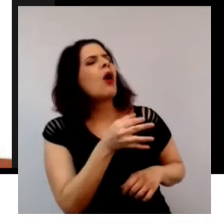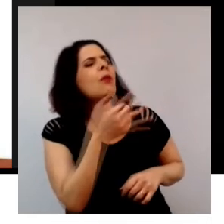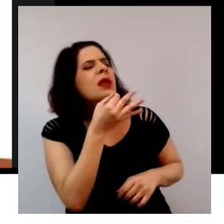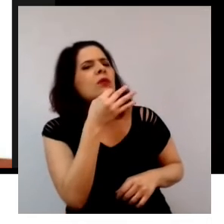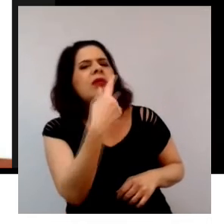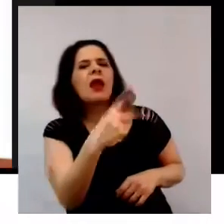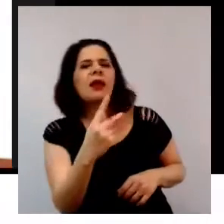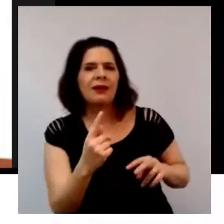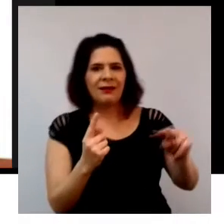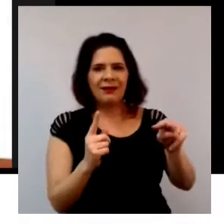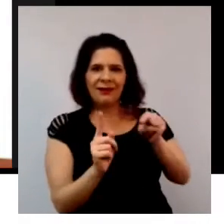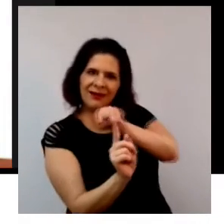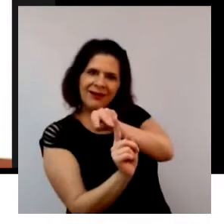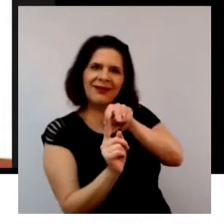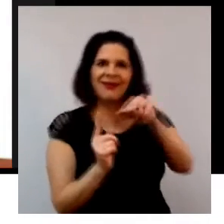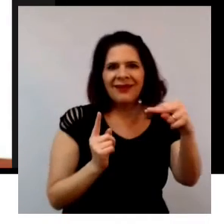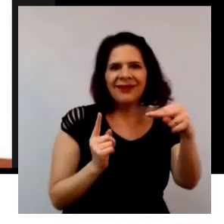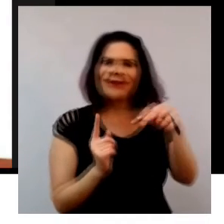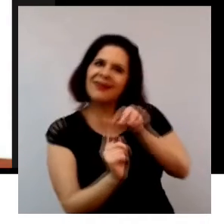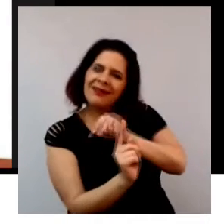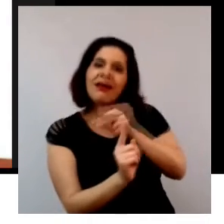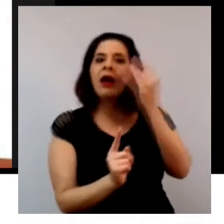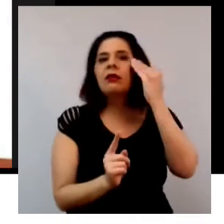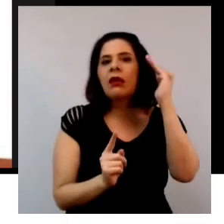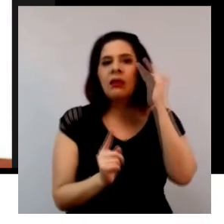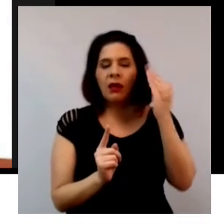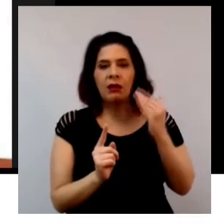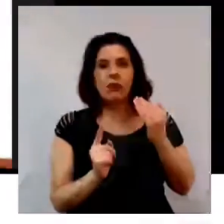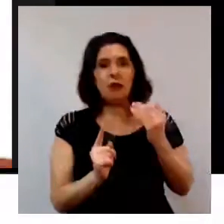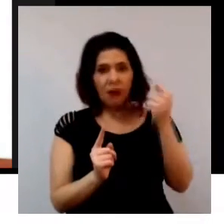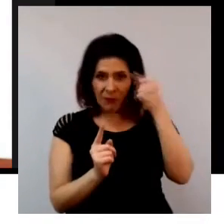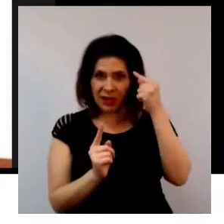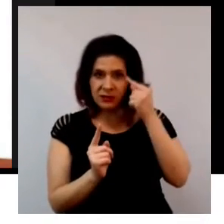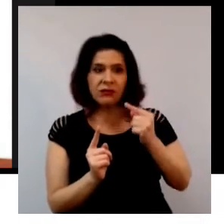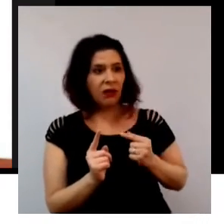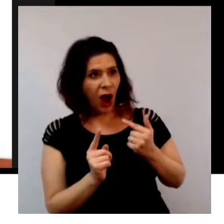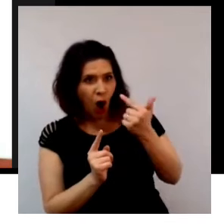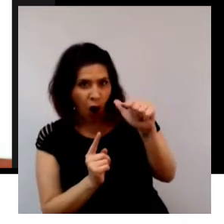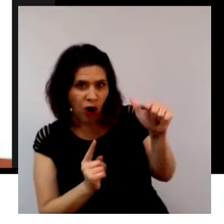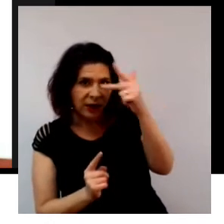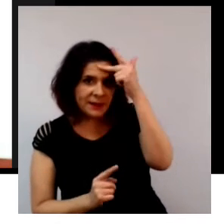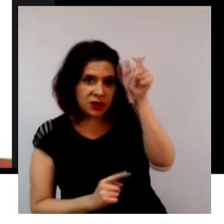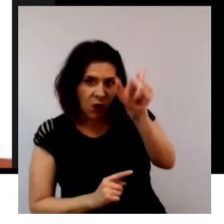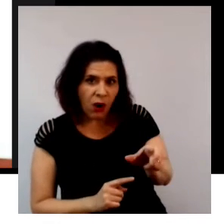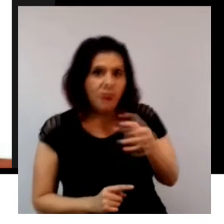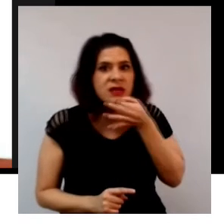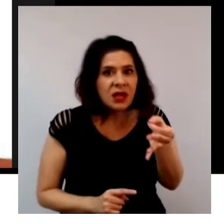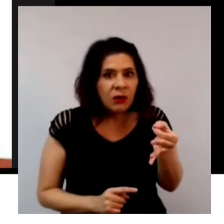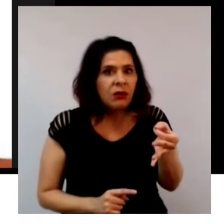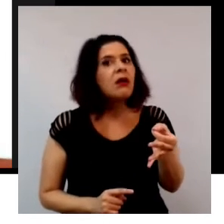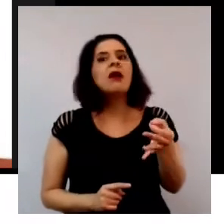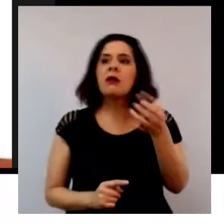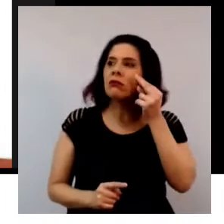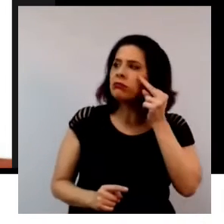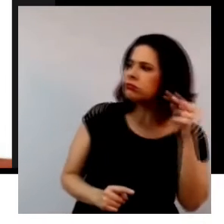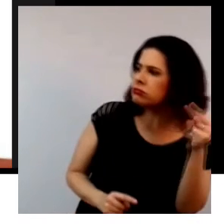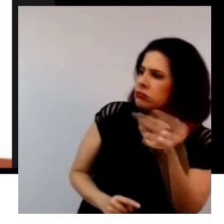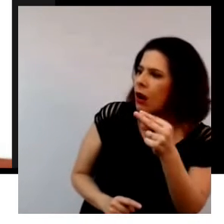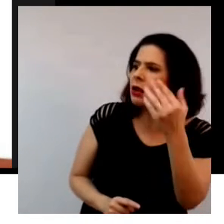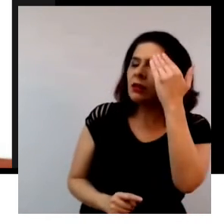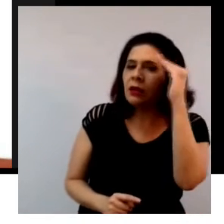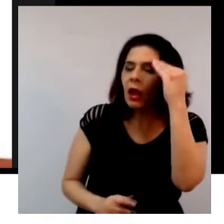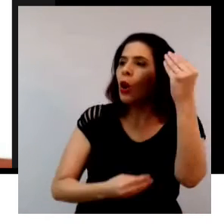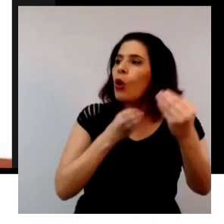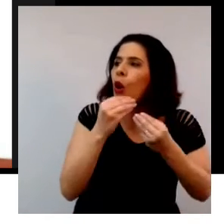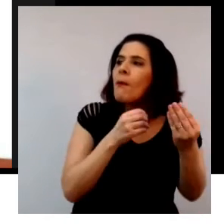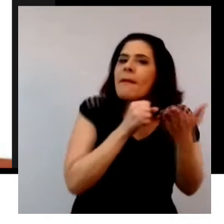polêmica. O outro lado tem que ser um outro lado que traga uma reflexão, que tenha credibilidade, que esteja amparado pelos fatos. Então, na verdade, quando a